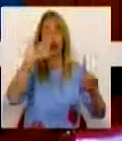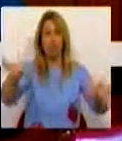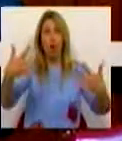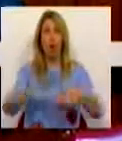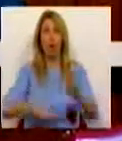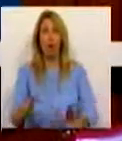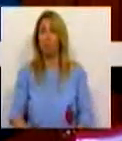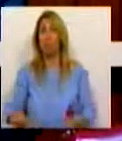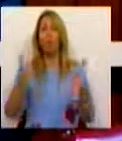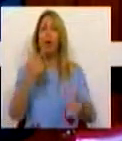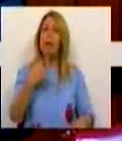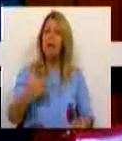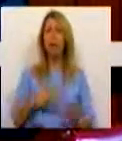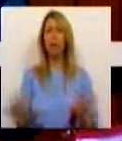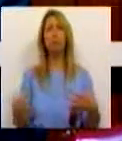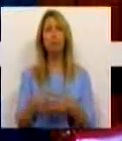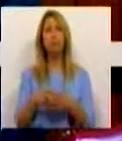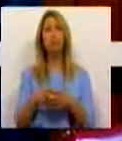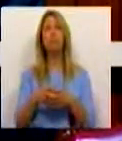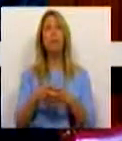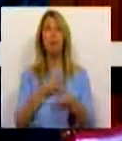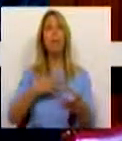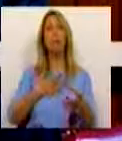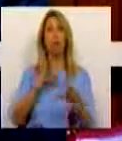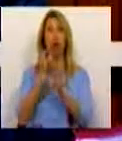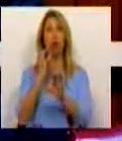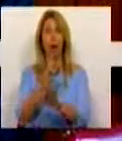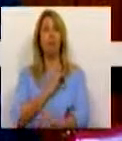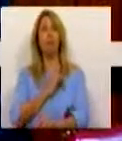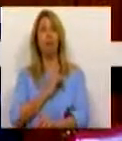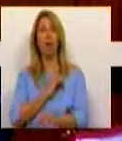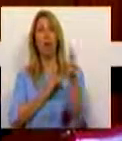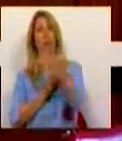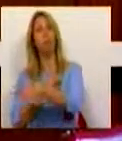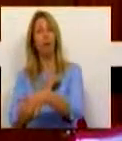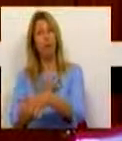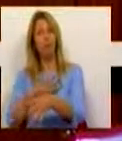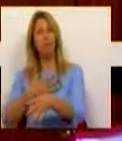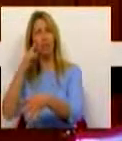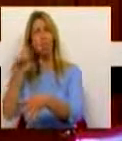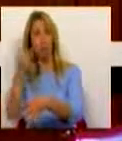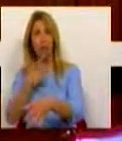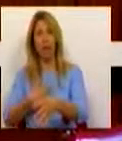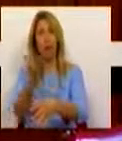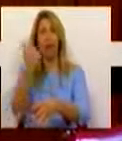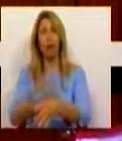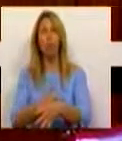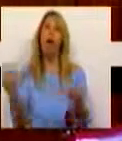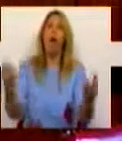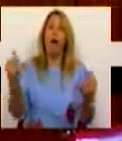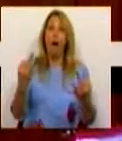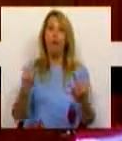as frotas das empresas de autocarros privadas são melhores que as das empresas públicas. E, de facto, a direita sonhou